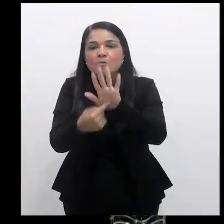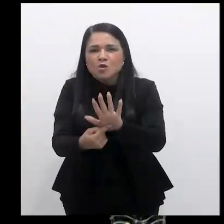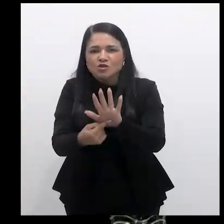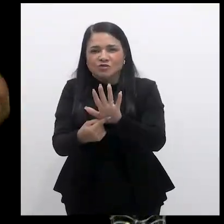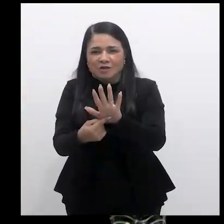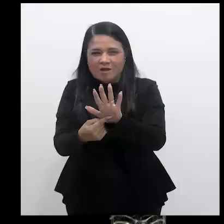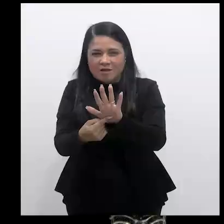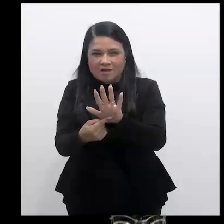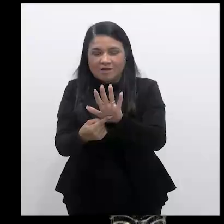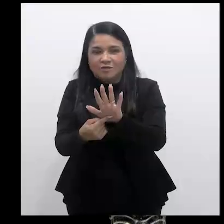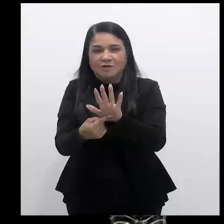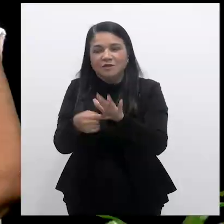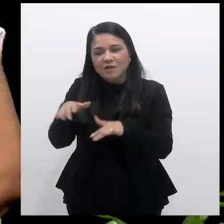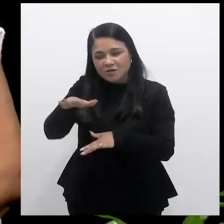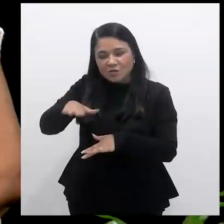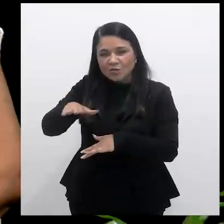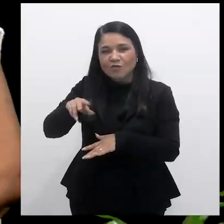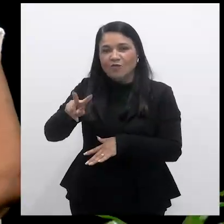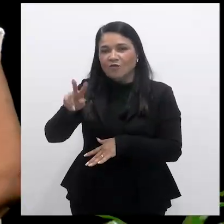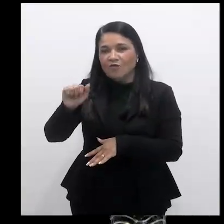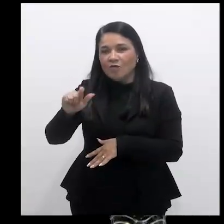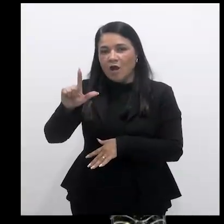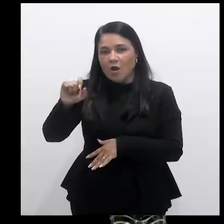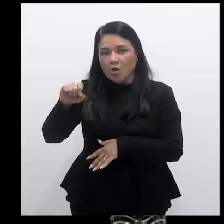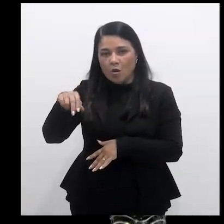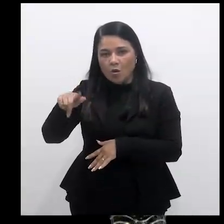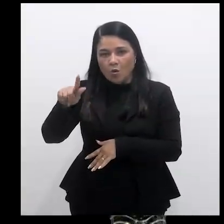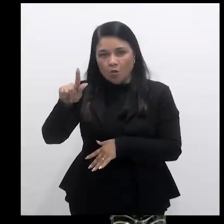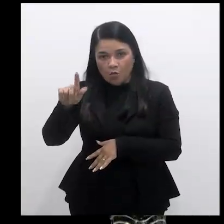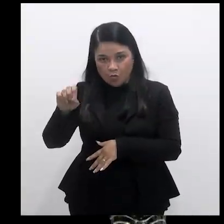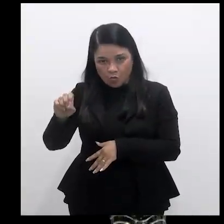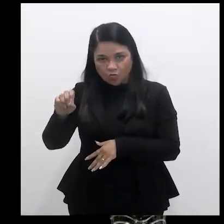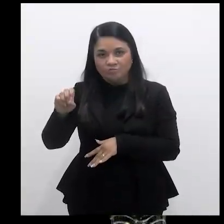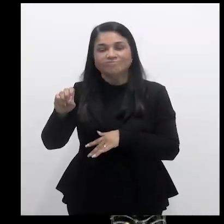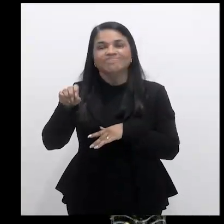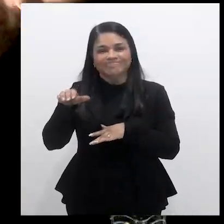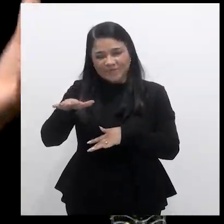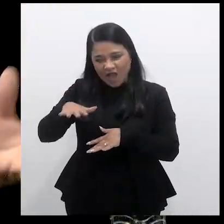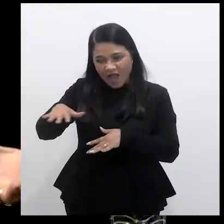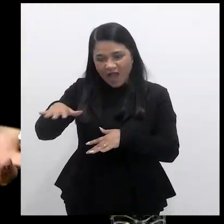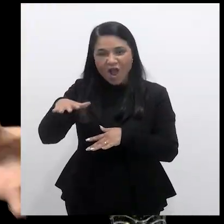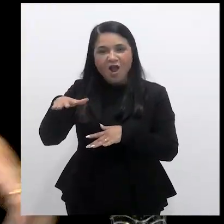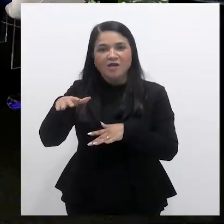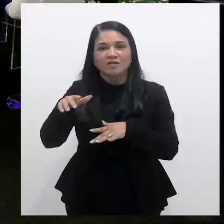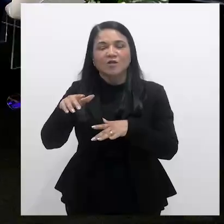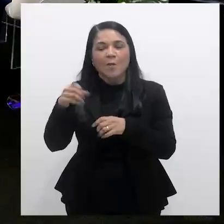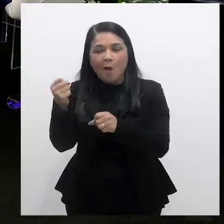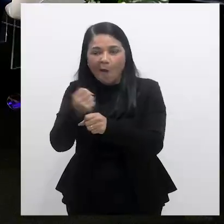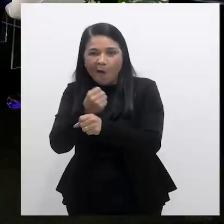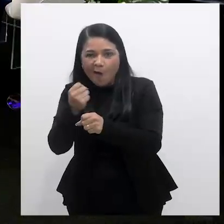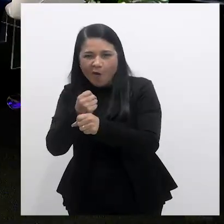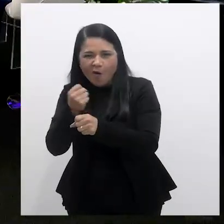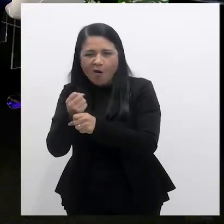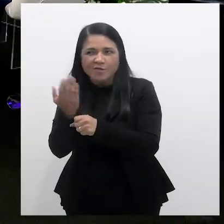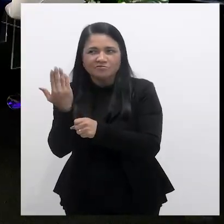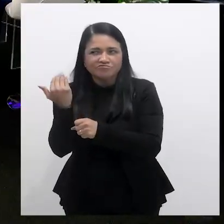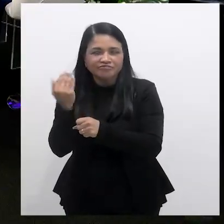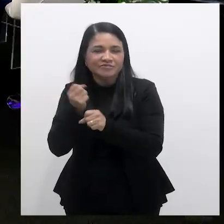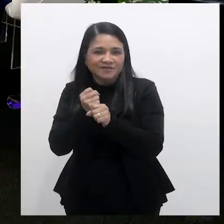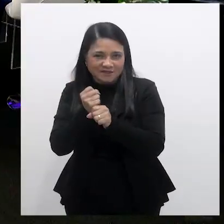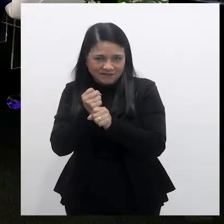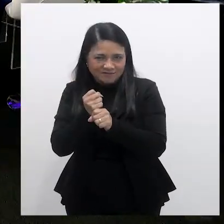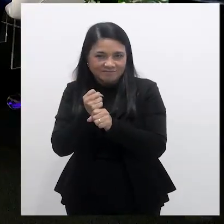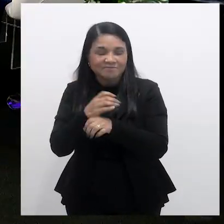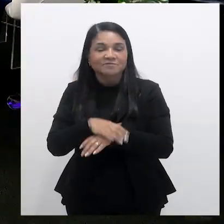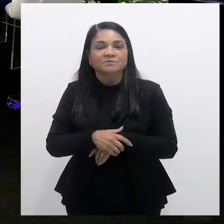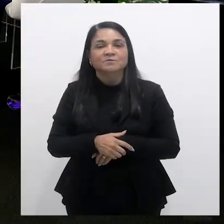né, ressignificar. Sim. Com o caso do Valongo ali na Pequena África, que ele se revelou, né, numa obra que teve